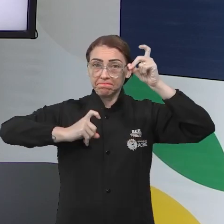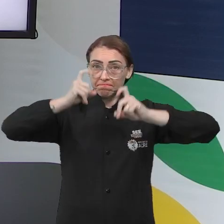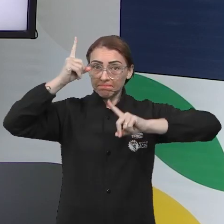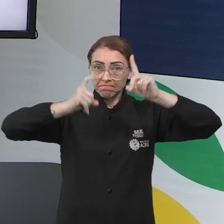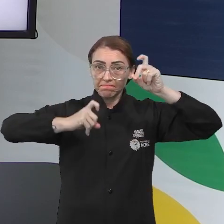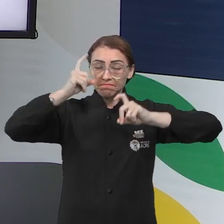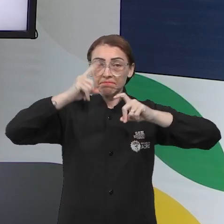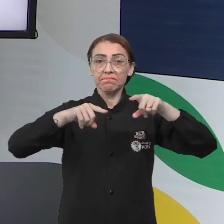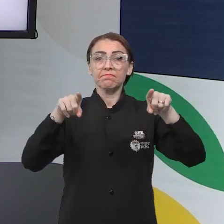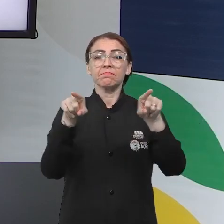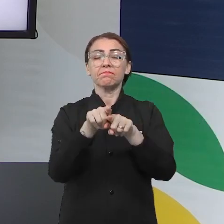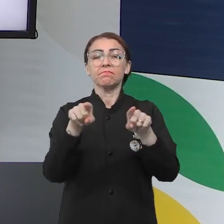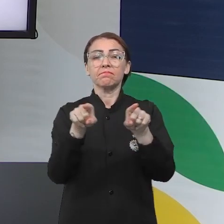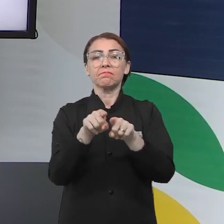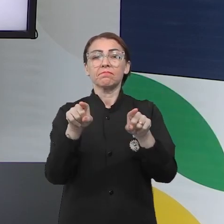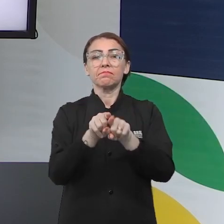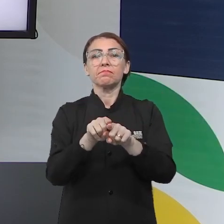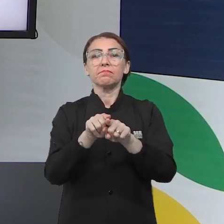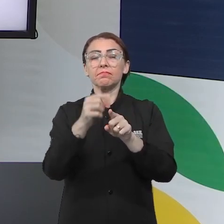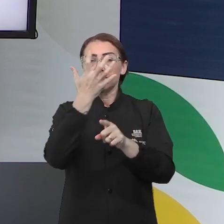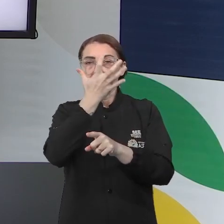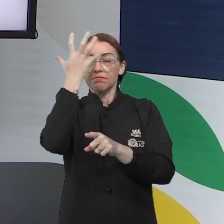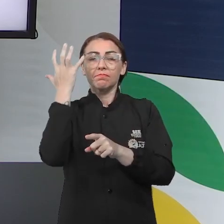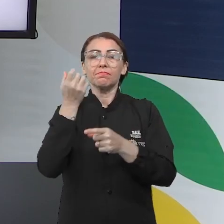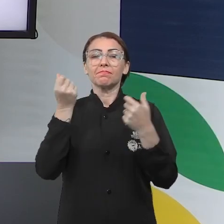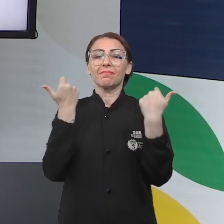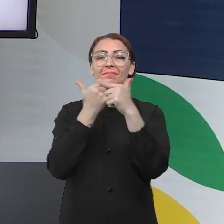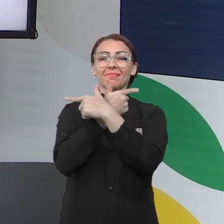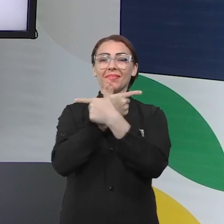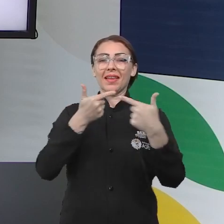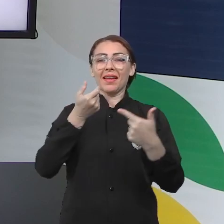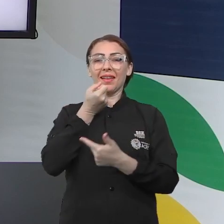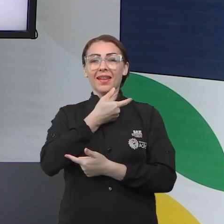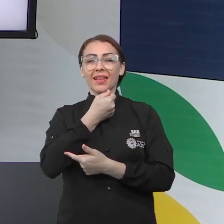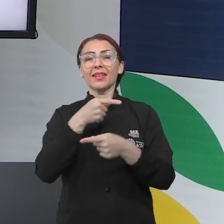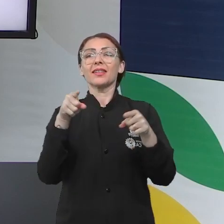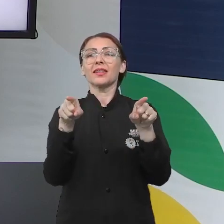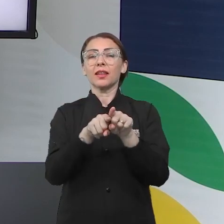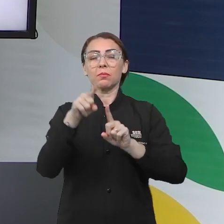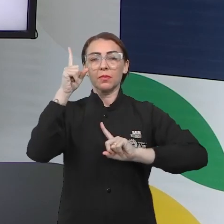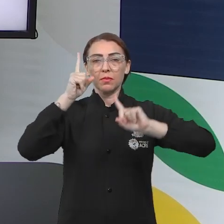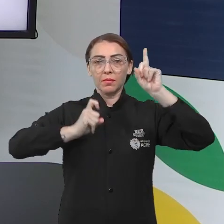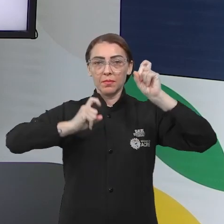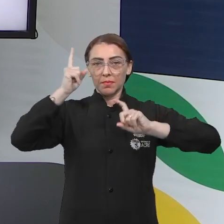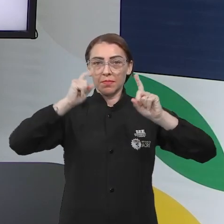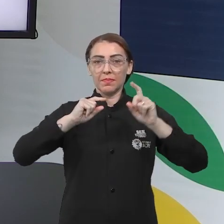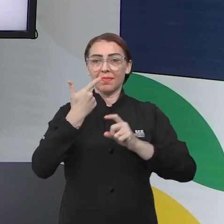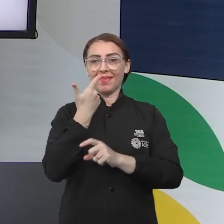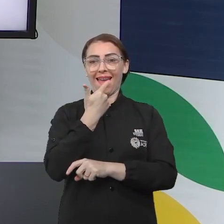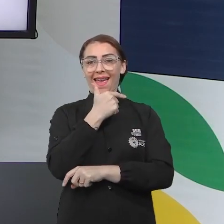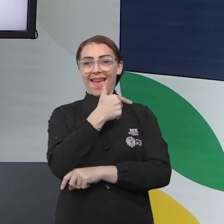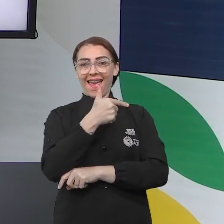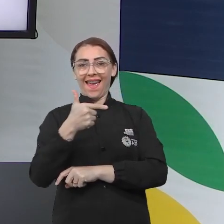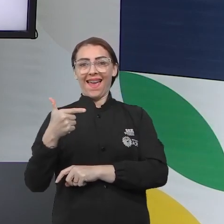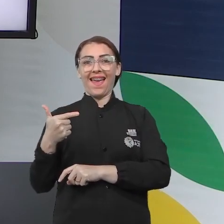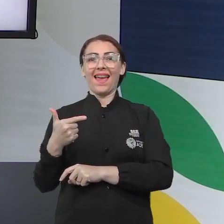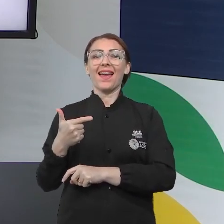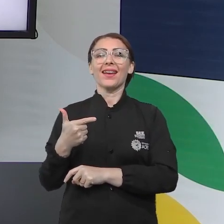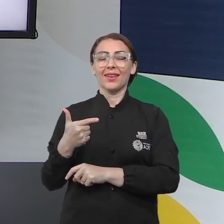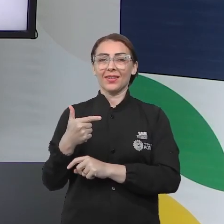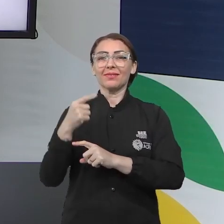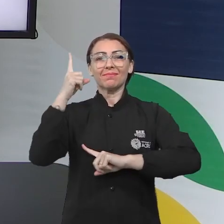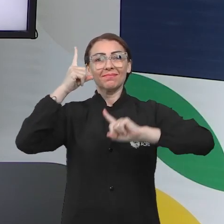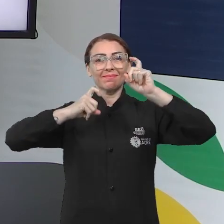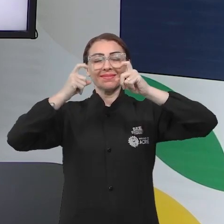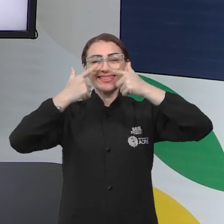né? E as máscaras da comédia também com essa expressividade mais da comédia, né? Que eram máscaras bem